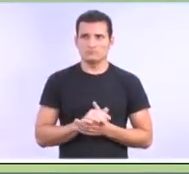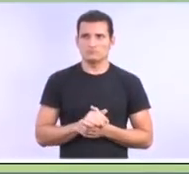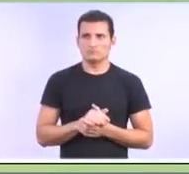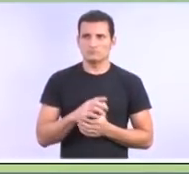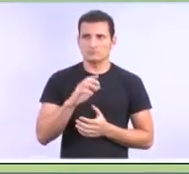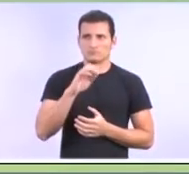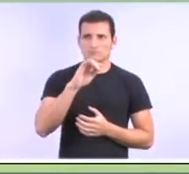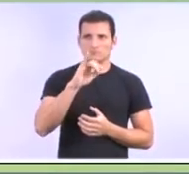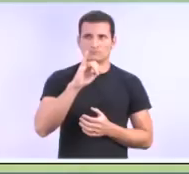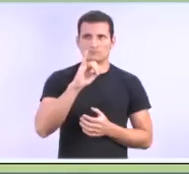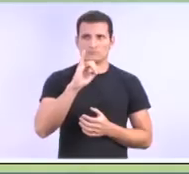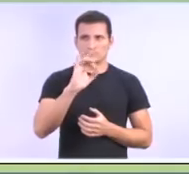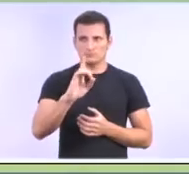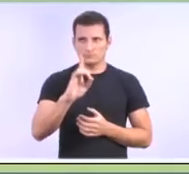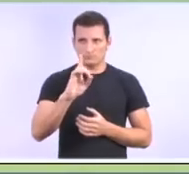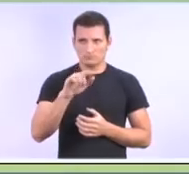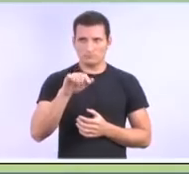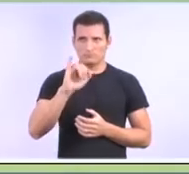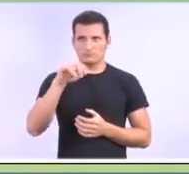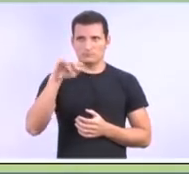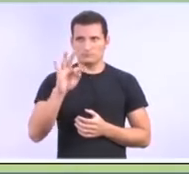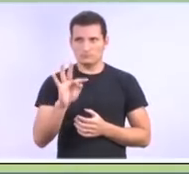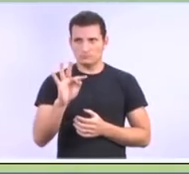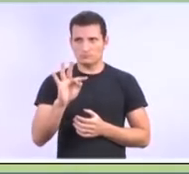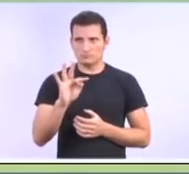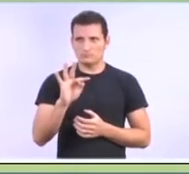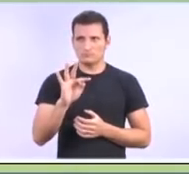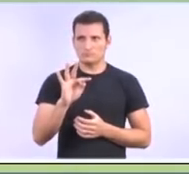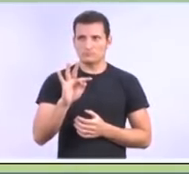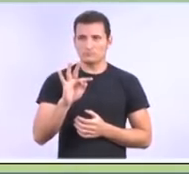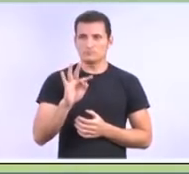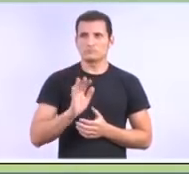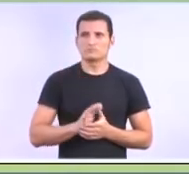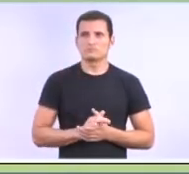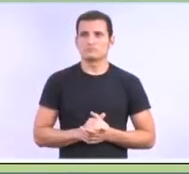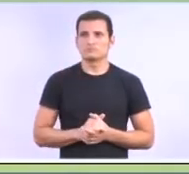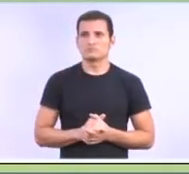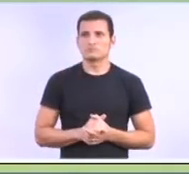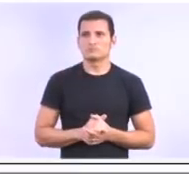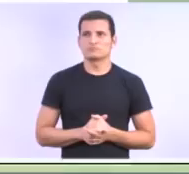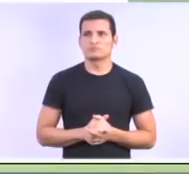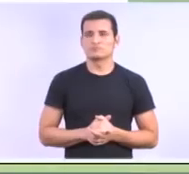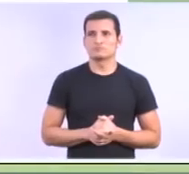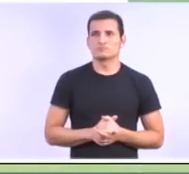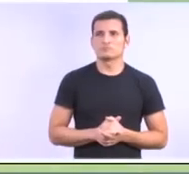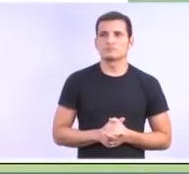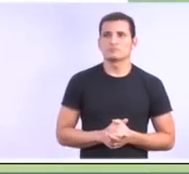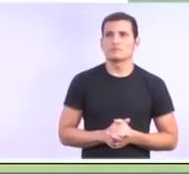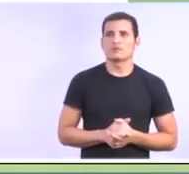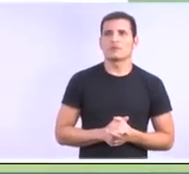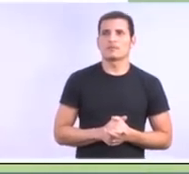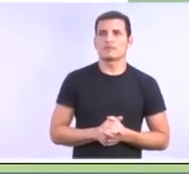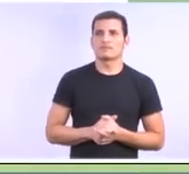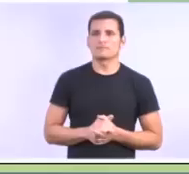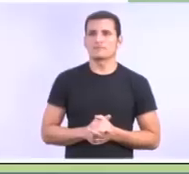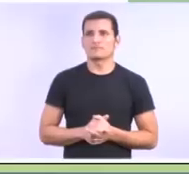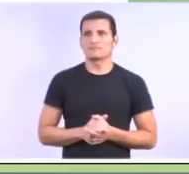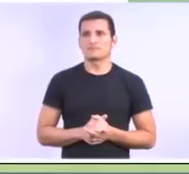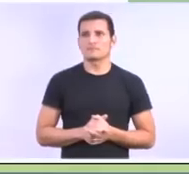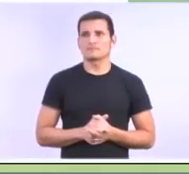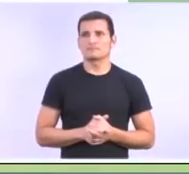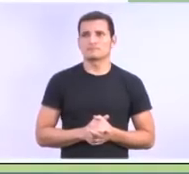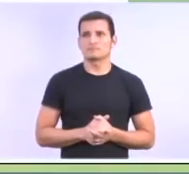é inteiro, olha, se o ID é inteiro, o valor que você vai passar é inteiro. Vamos lá para o próximo? Vou apagar, até apagar